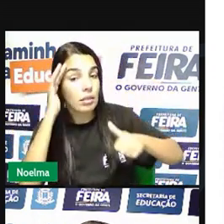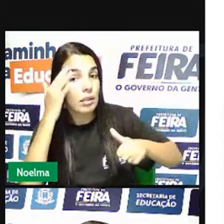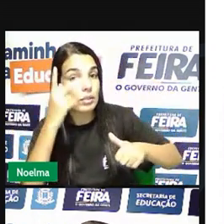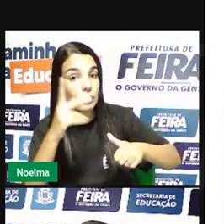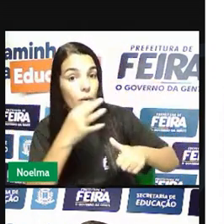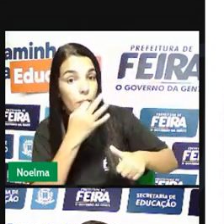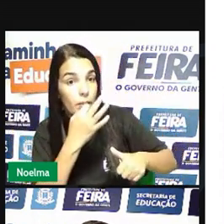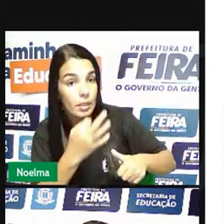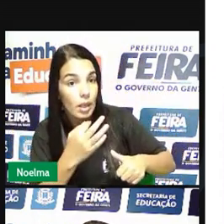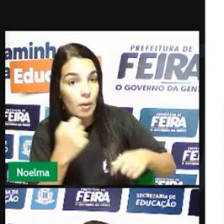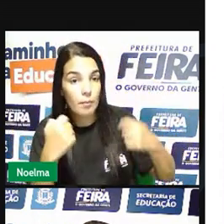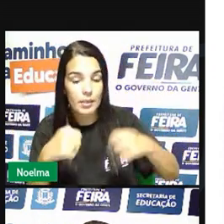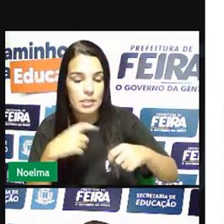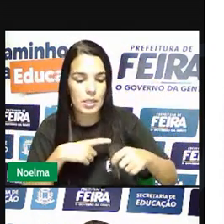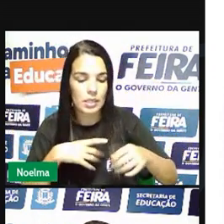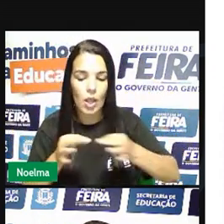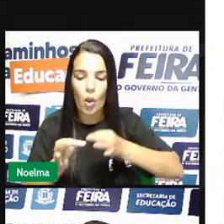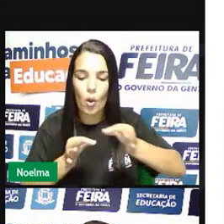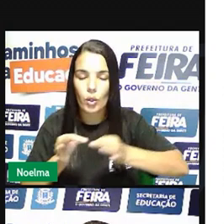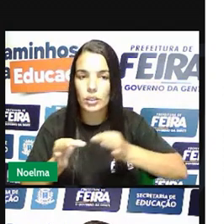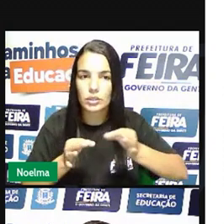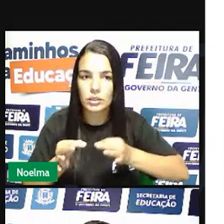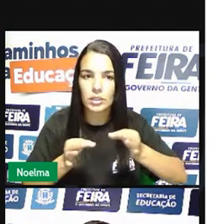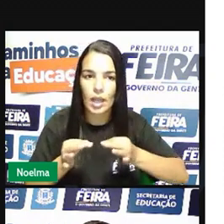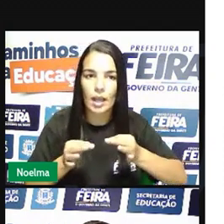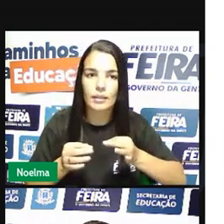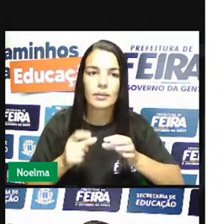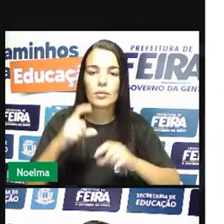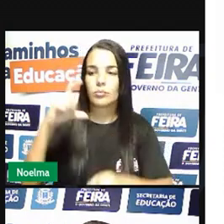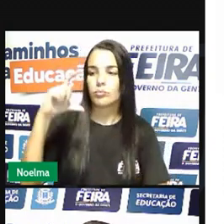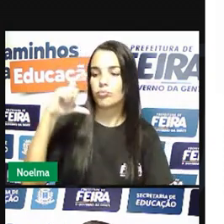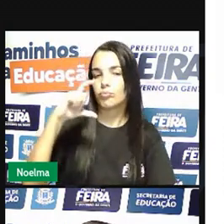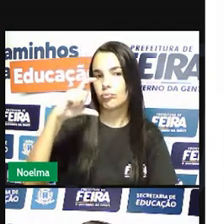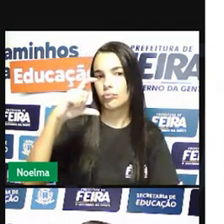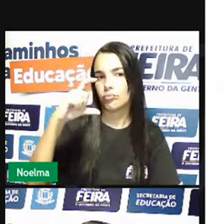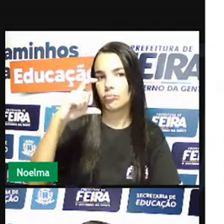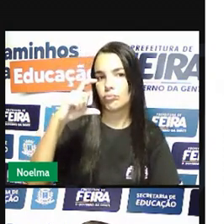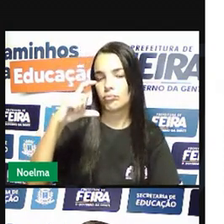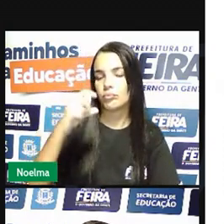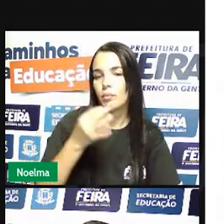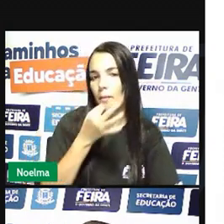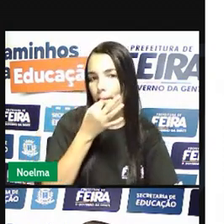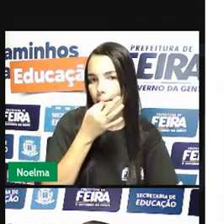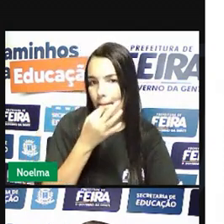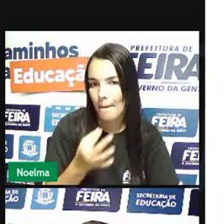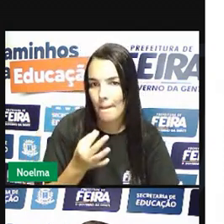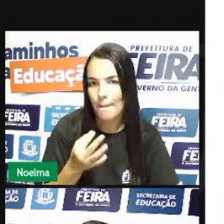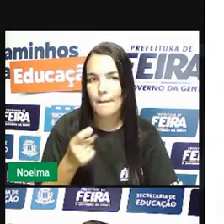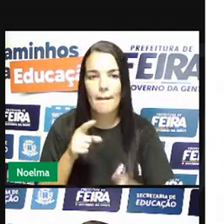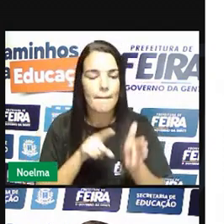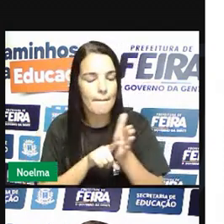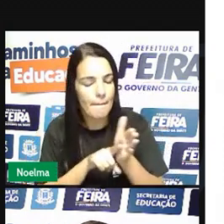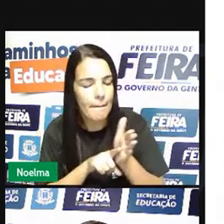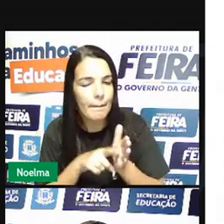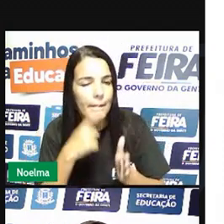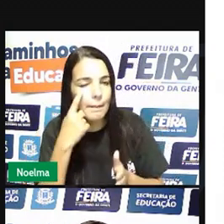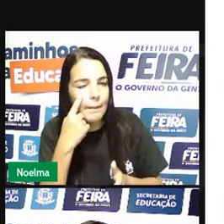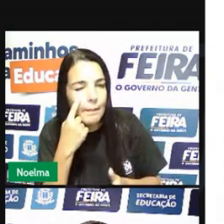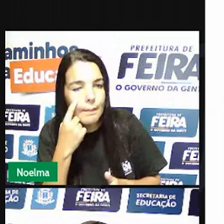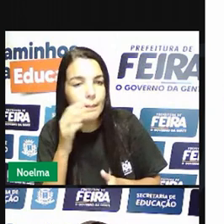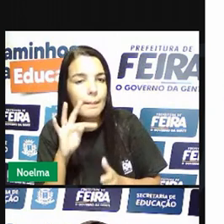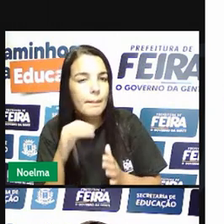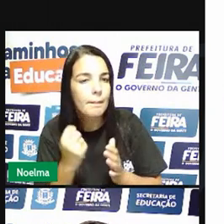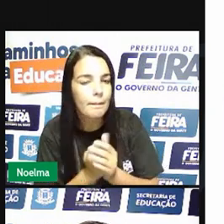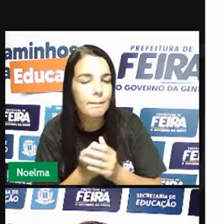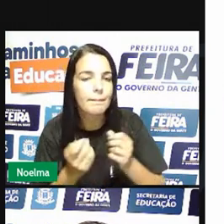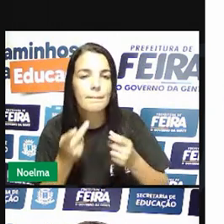deixar organizado, uma dica é reservar um parágrafo para cada argumento, analisando todos os aspectos que